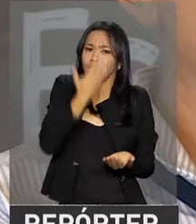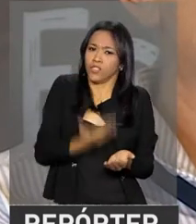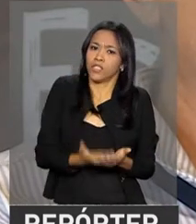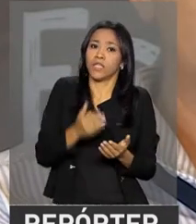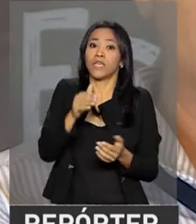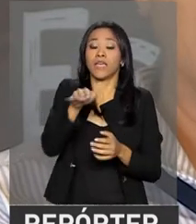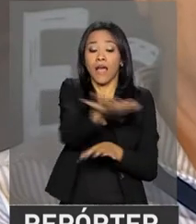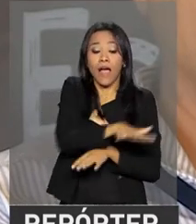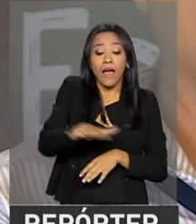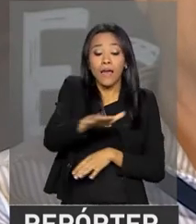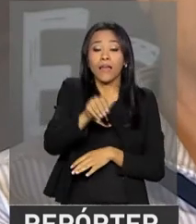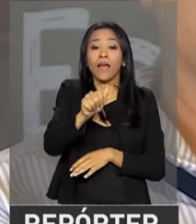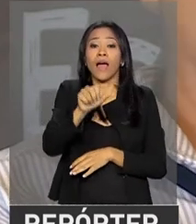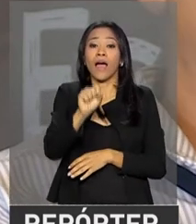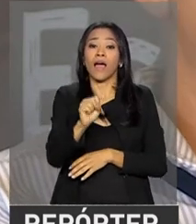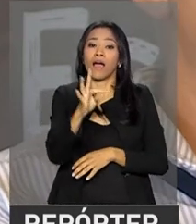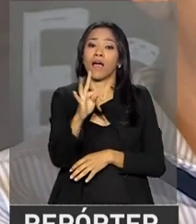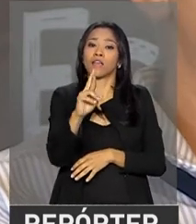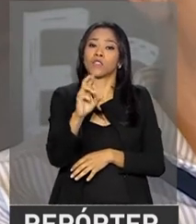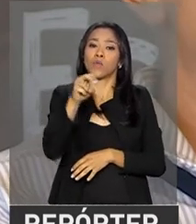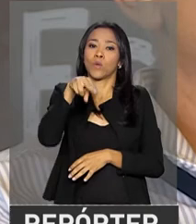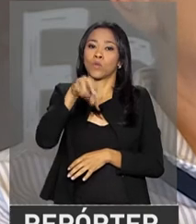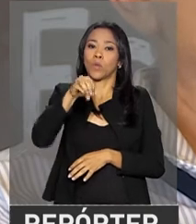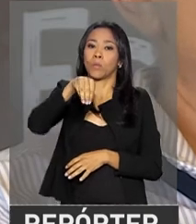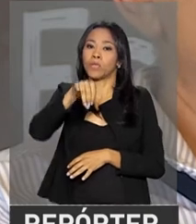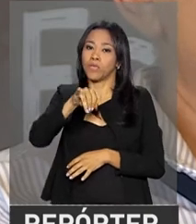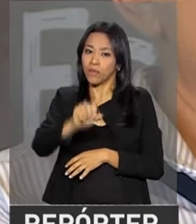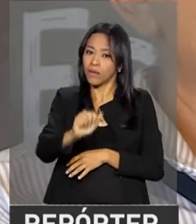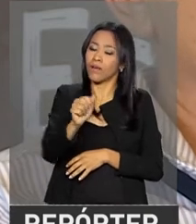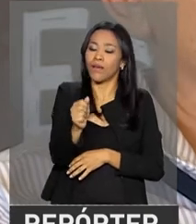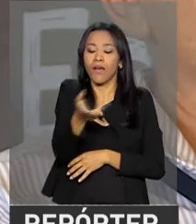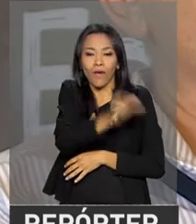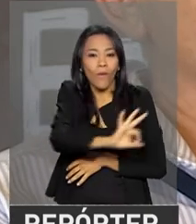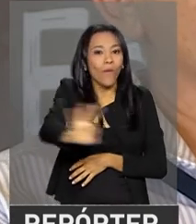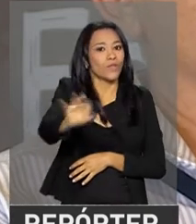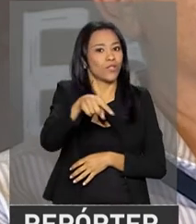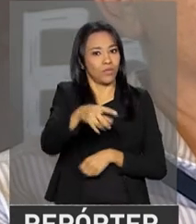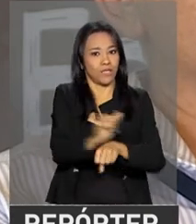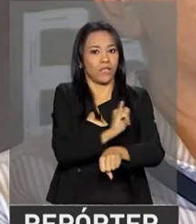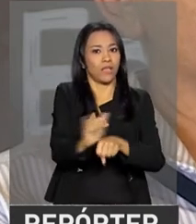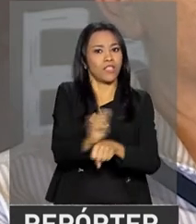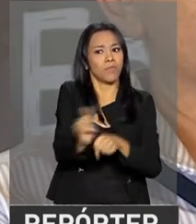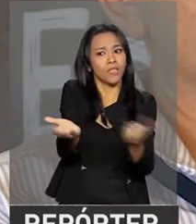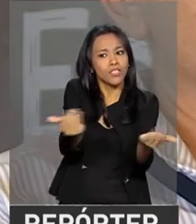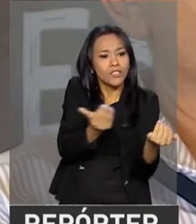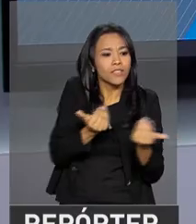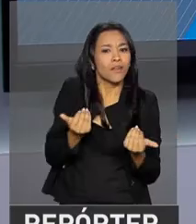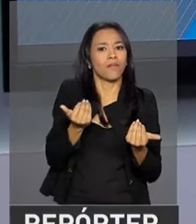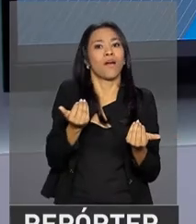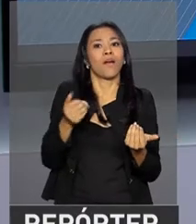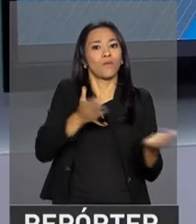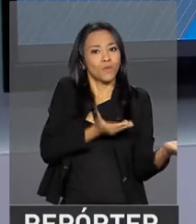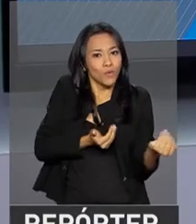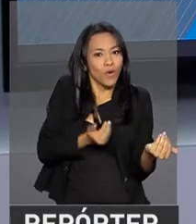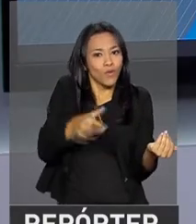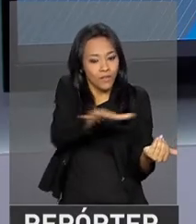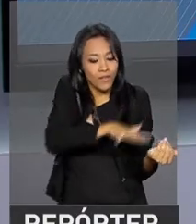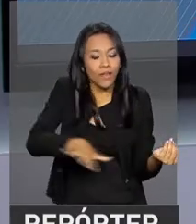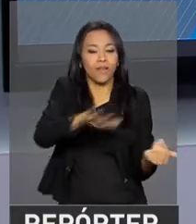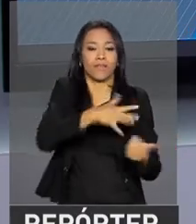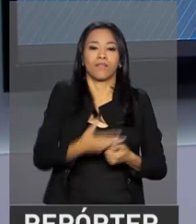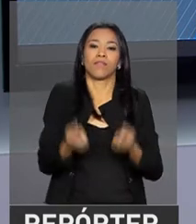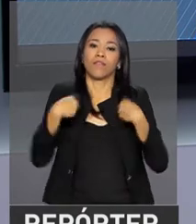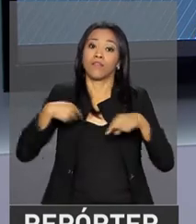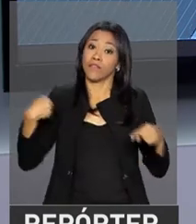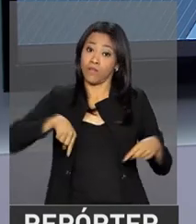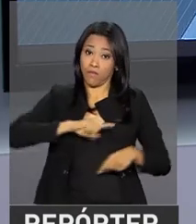astronomia é um excelente veículo para você atrair o jovem para a área da ciência. E nós ficamos